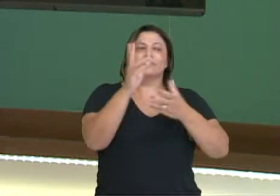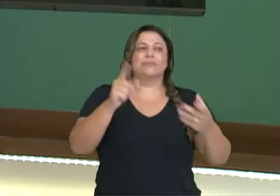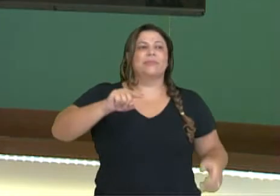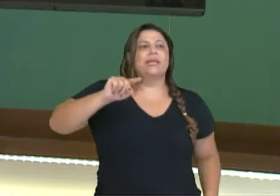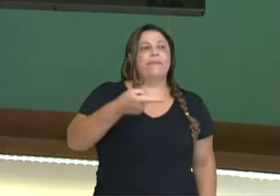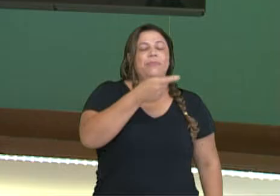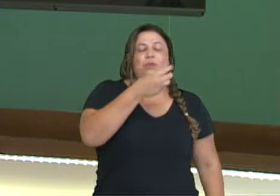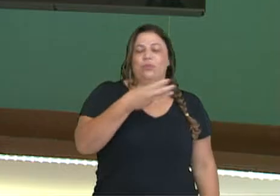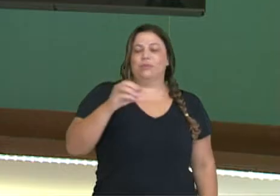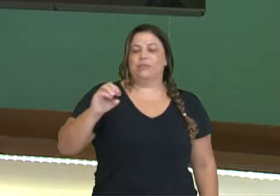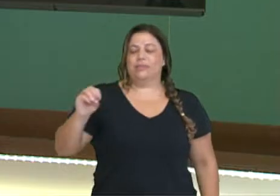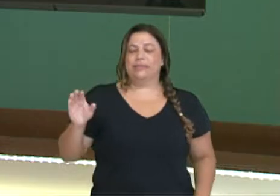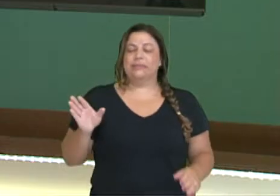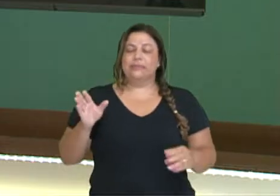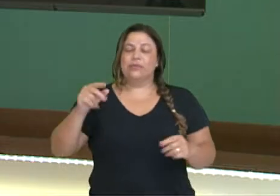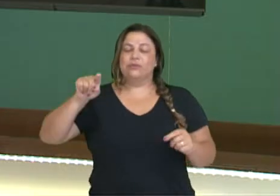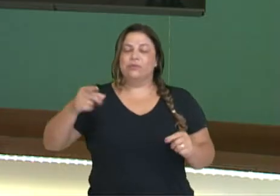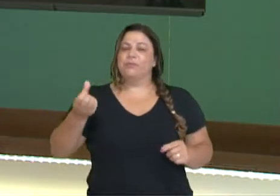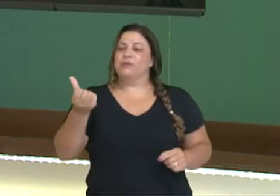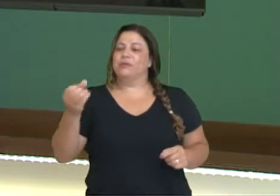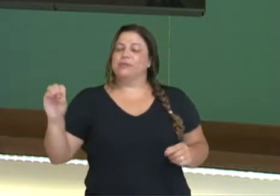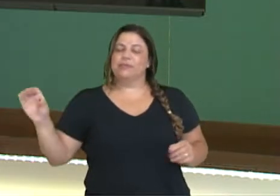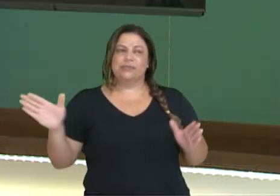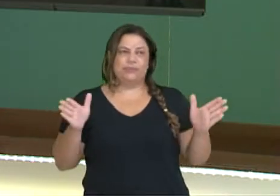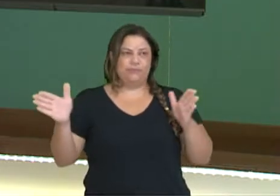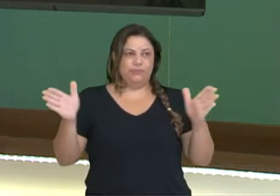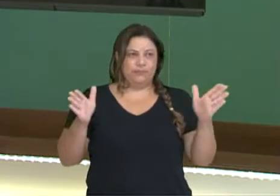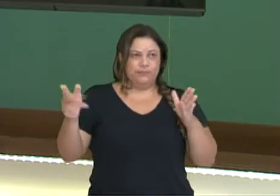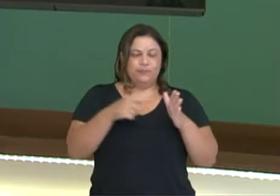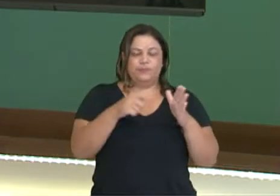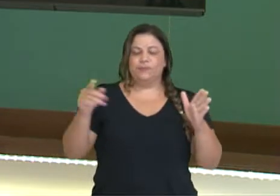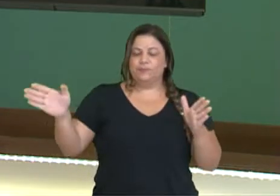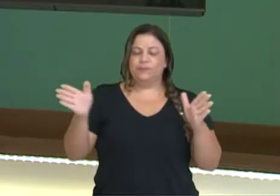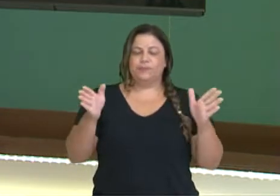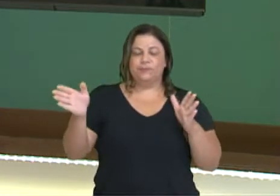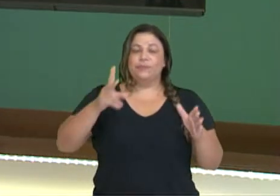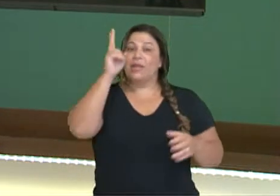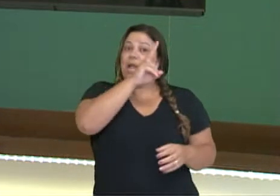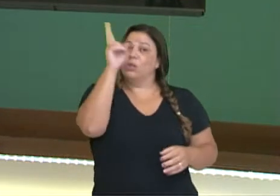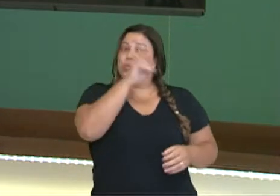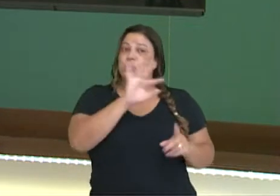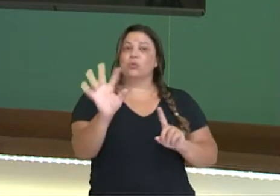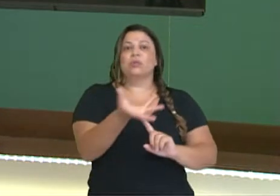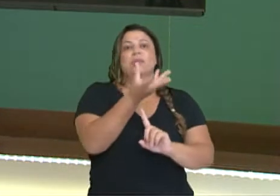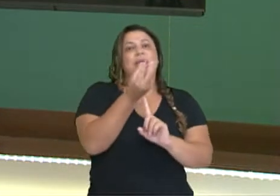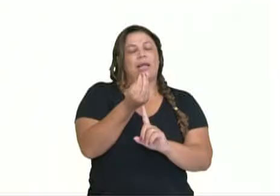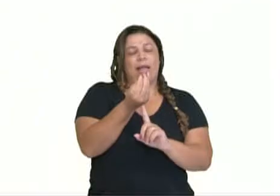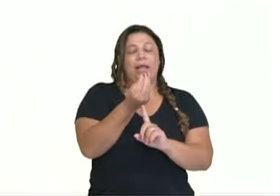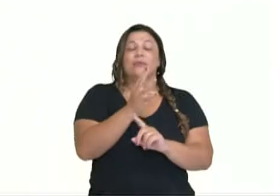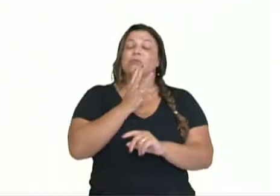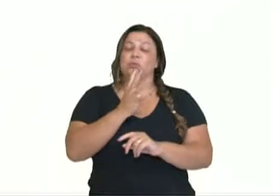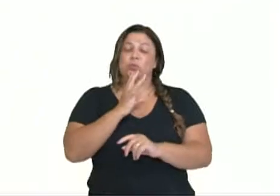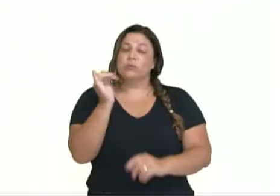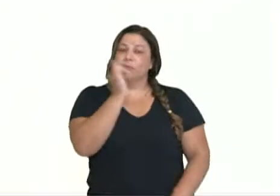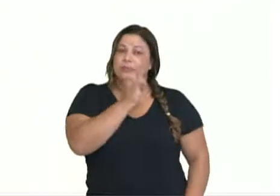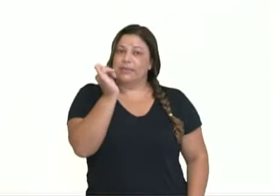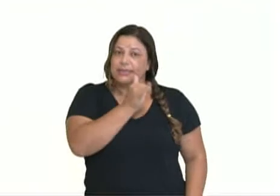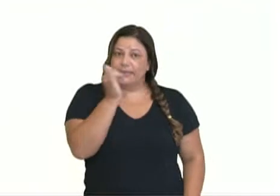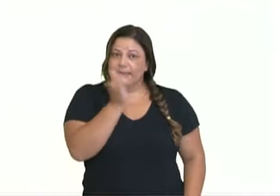1300 a 1600, é aplicado a um período da história da arte, principalmente na região onde conhecemos por Itália.